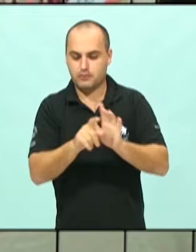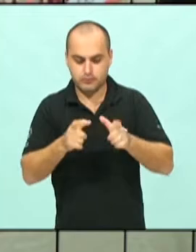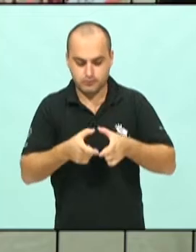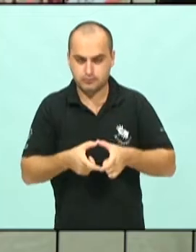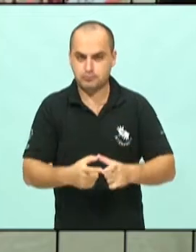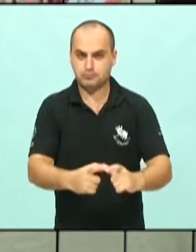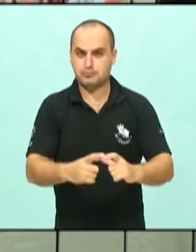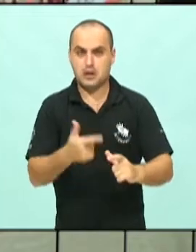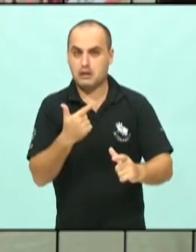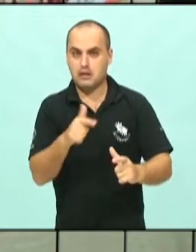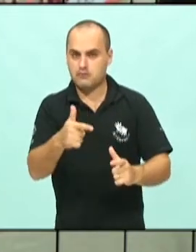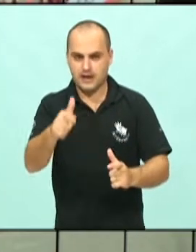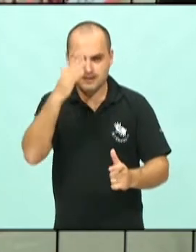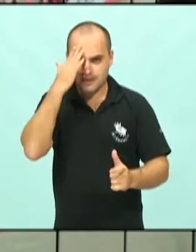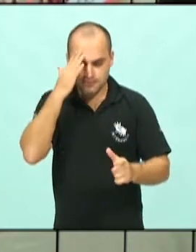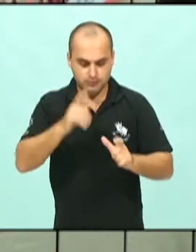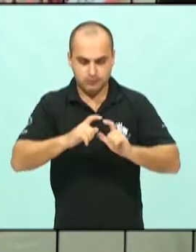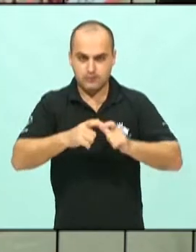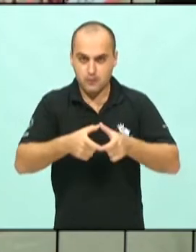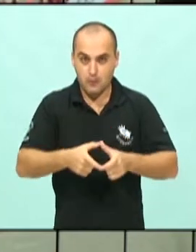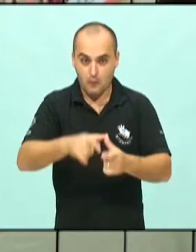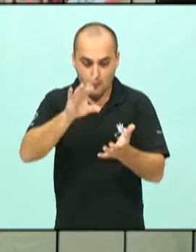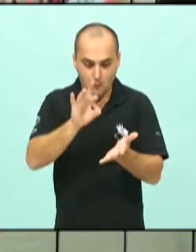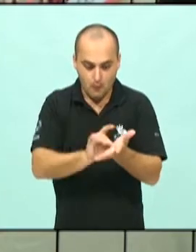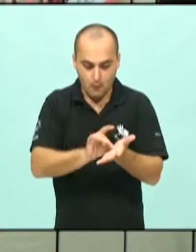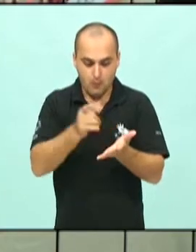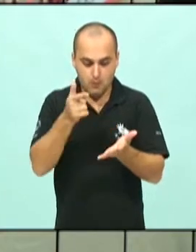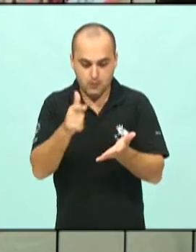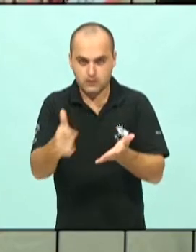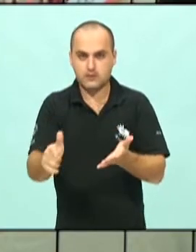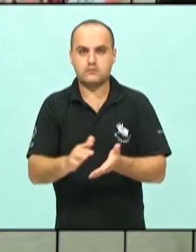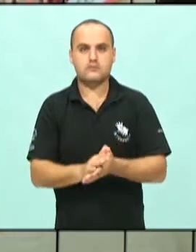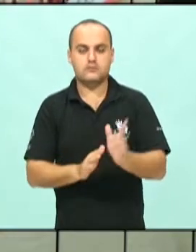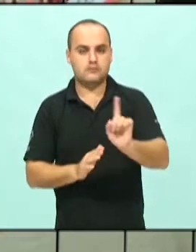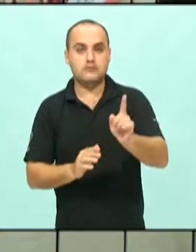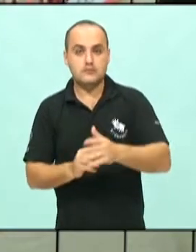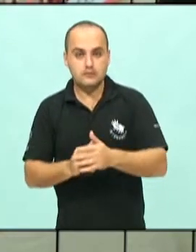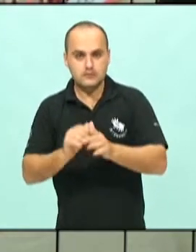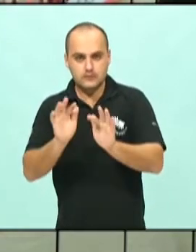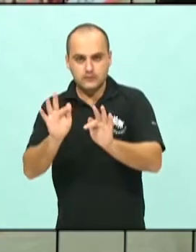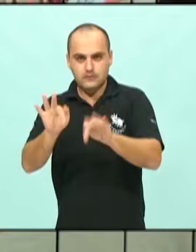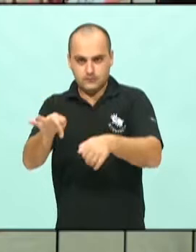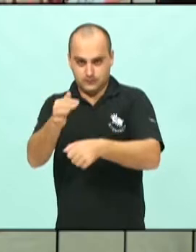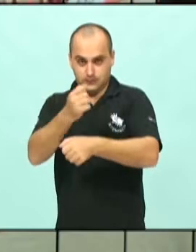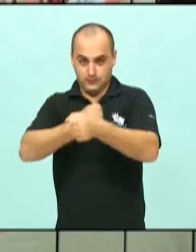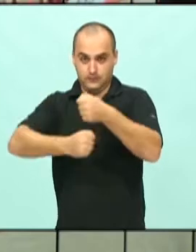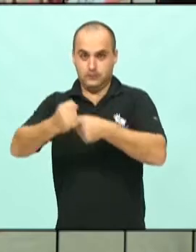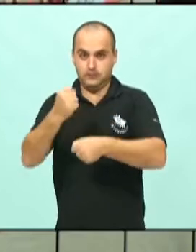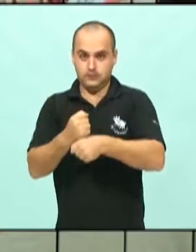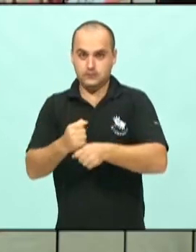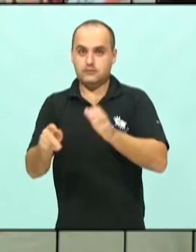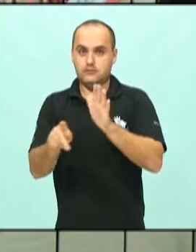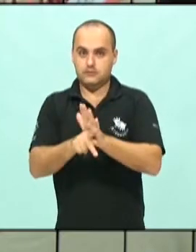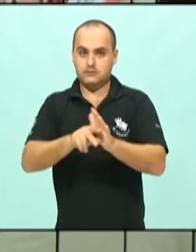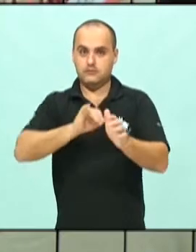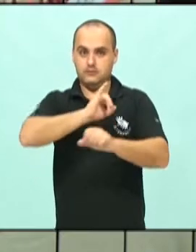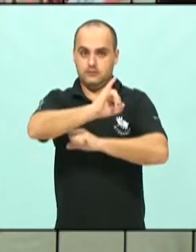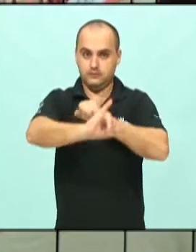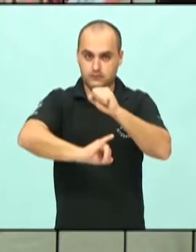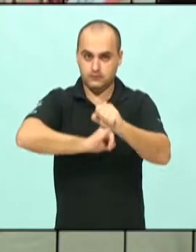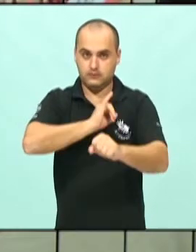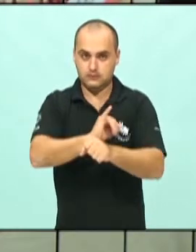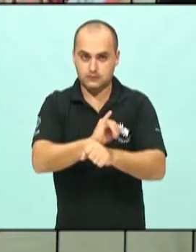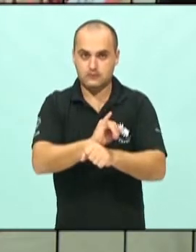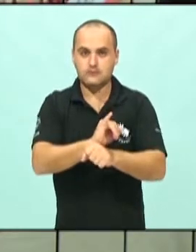tenho o CD prensado físico, né? Esse disco foi lançado no final do ano passado nas plataformas digitais e a gente